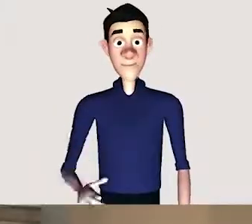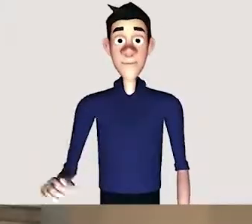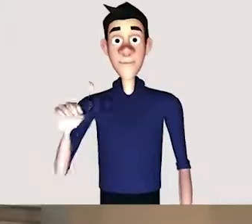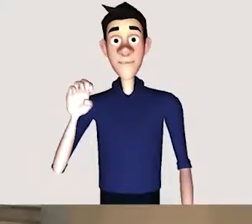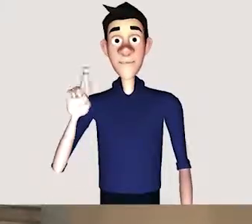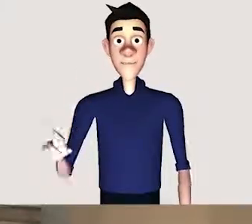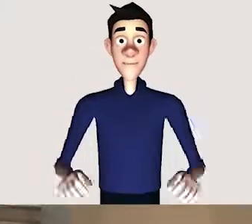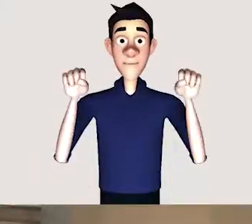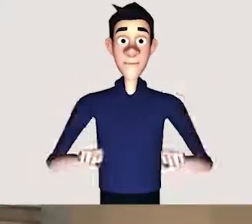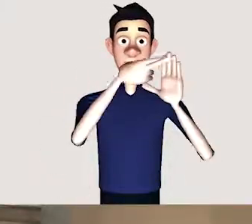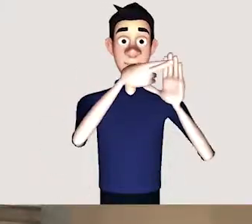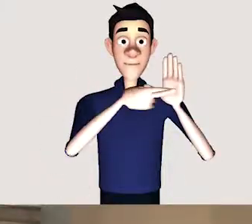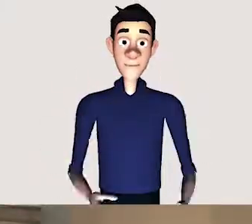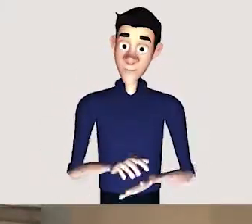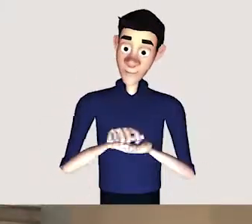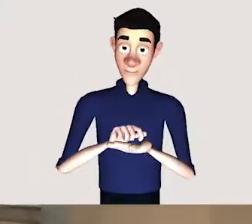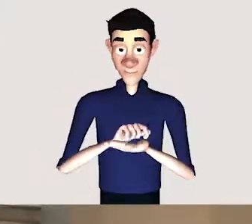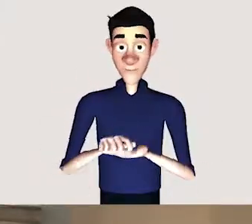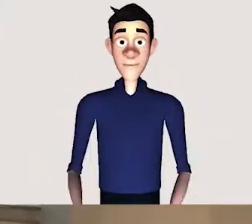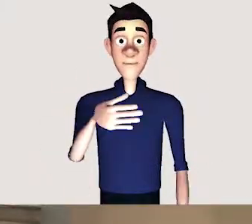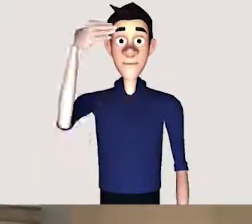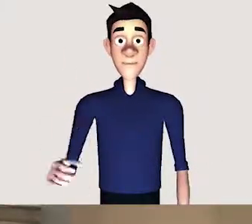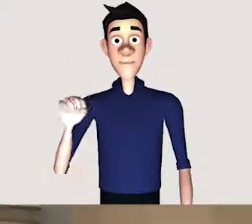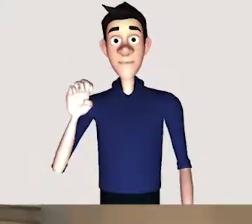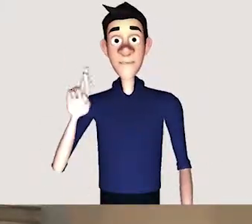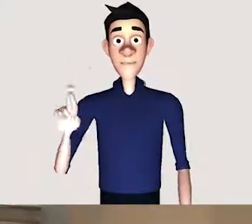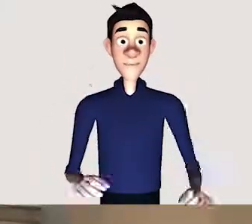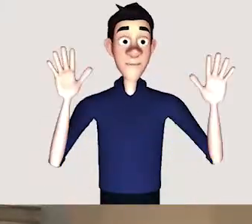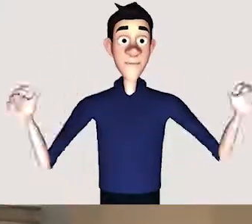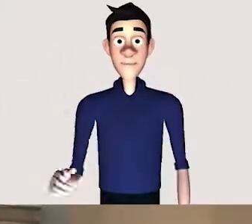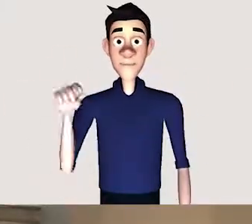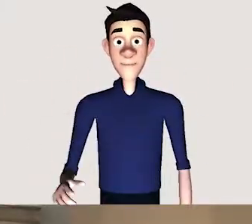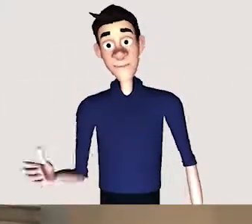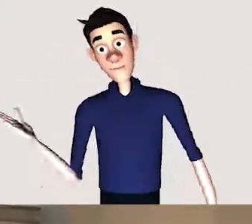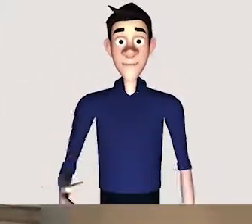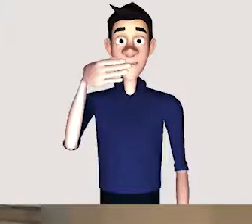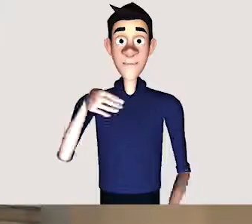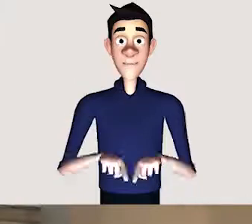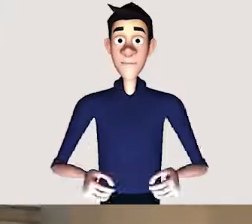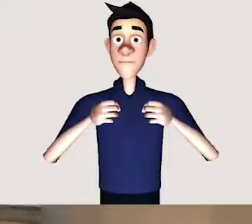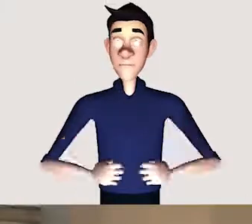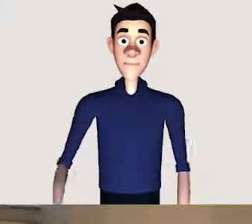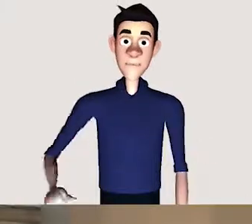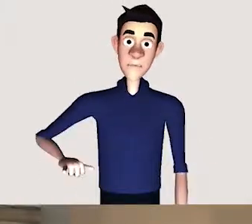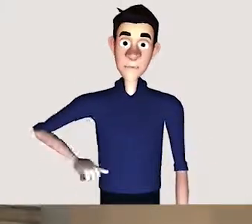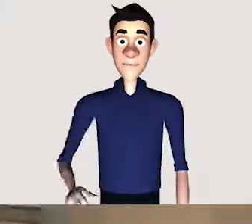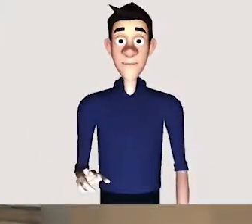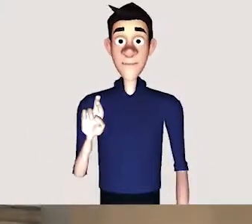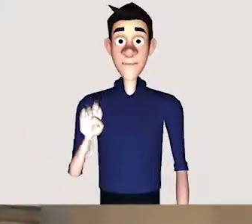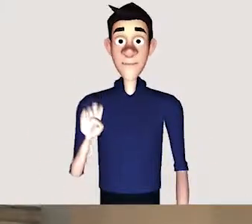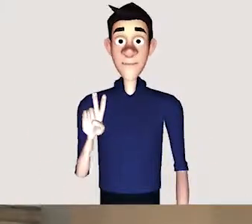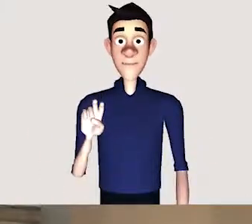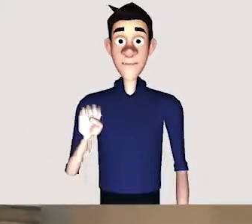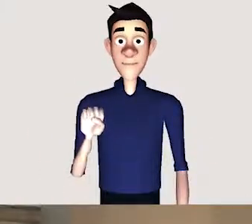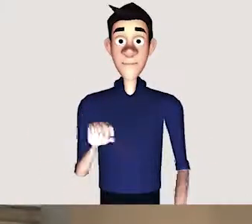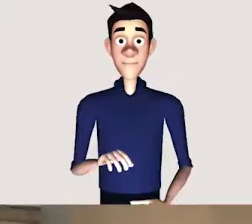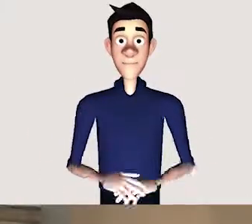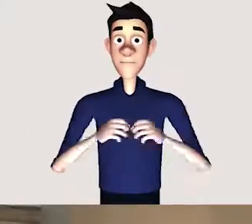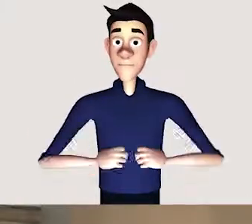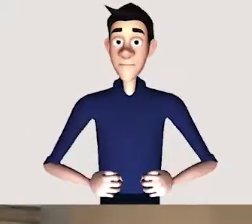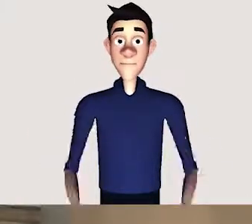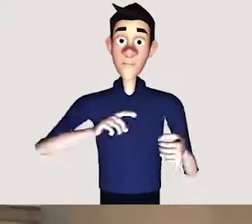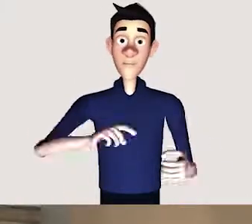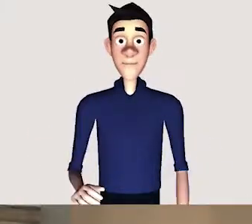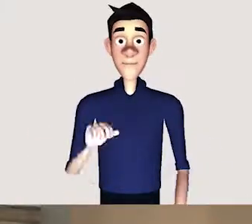povos indígenas no Brasil, de suas vitórias, das suas lutas, das suas conquistas, mas também do genocídio que